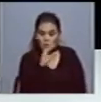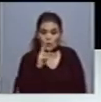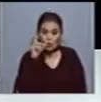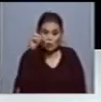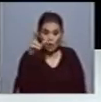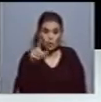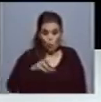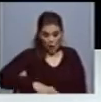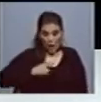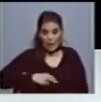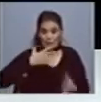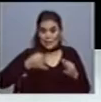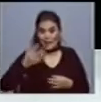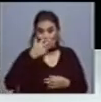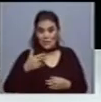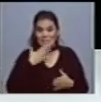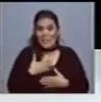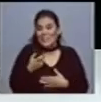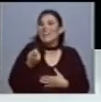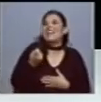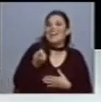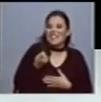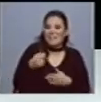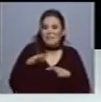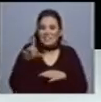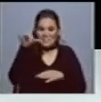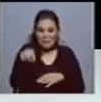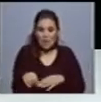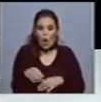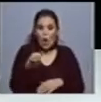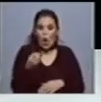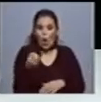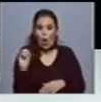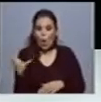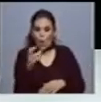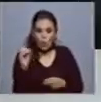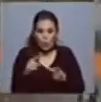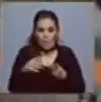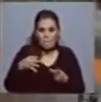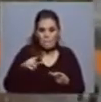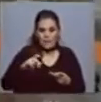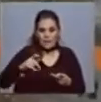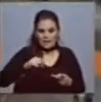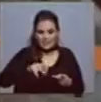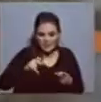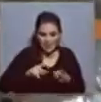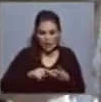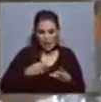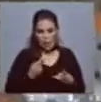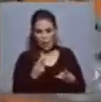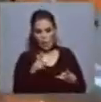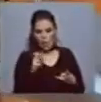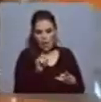estarias rica, tenho certeza que darias um bocadinho para mim. Mas para além do ouro, platina, urânio, todo um conjunto